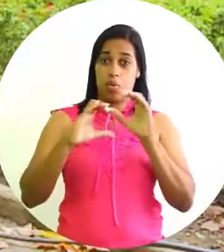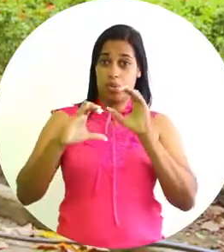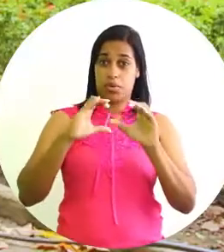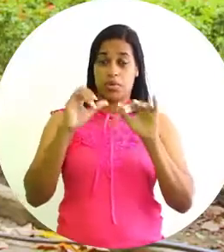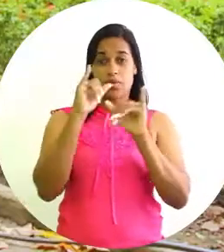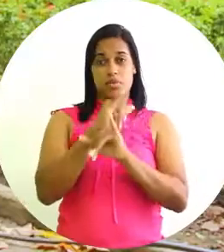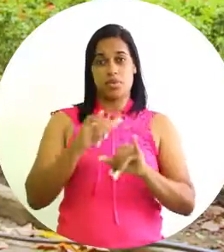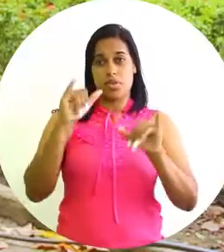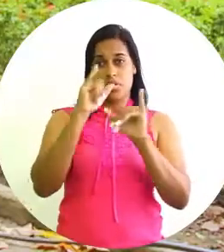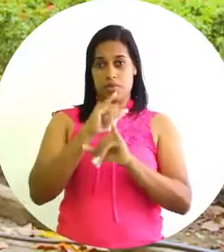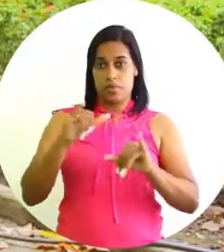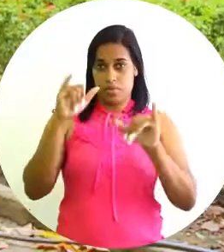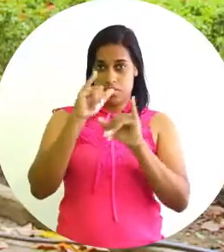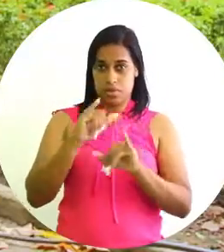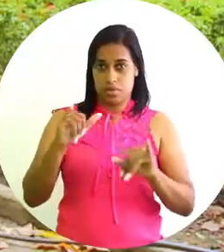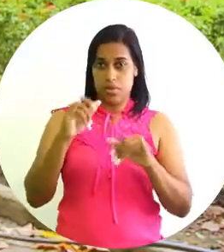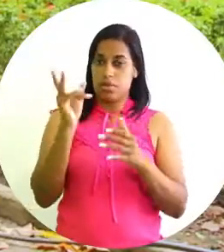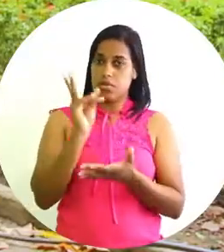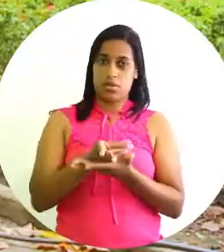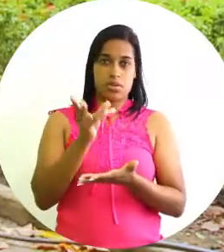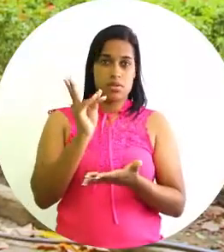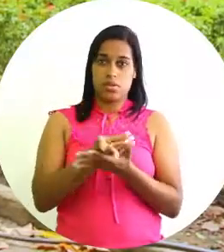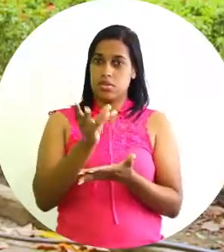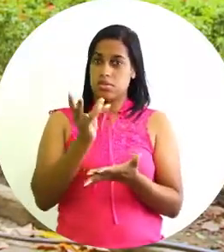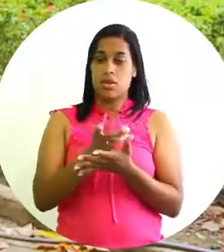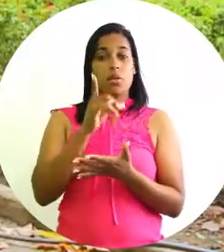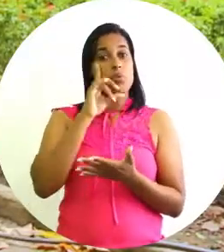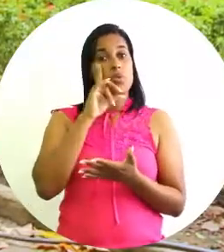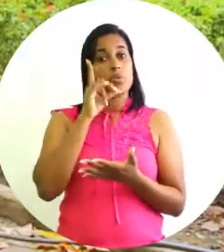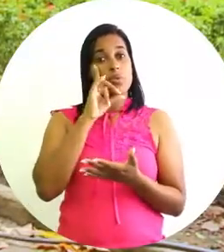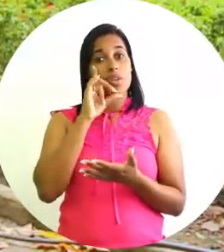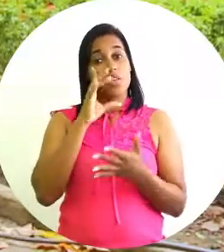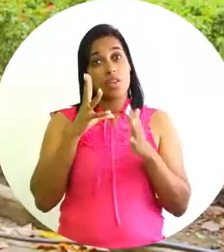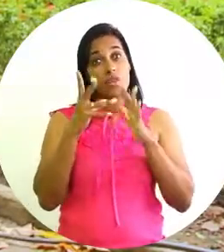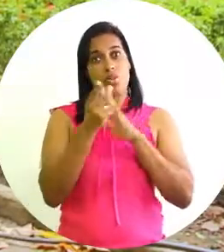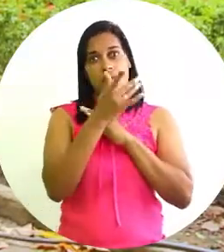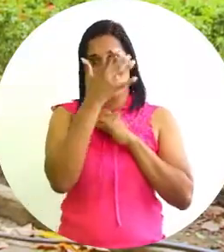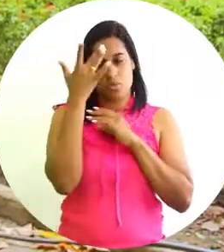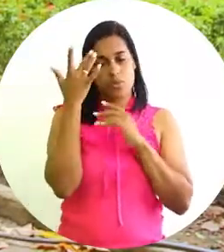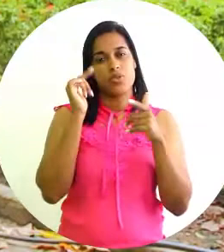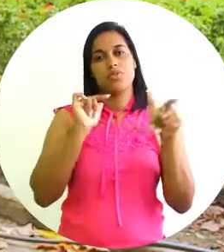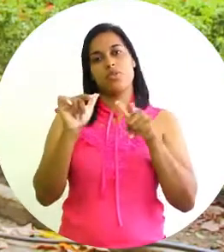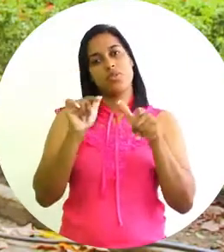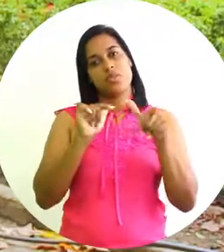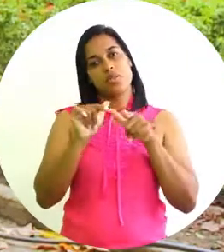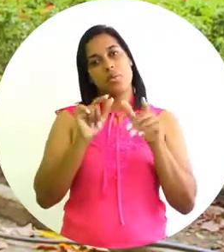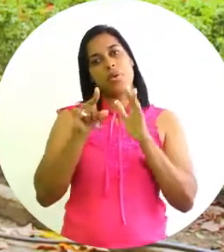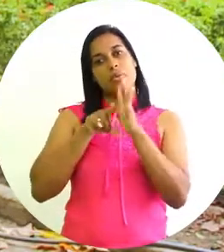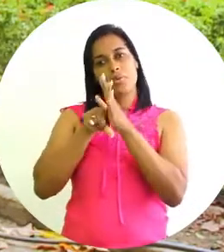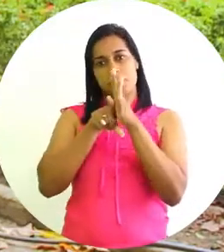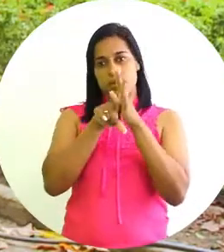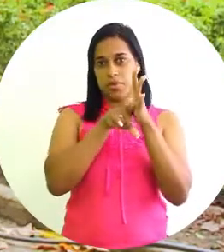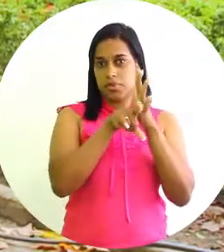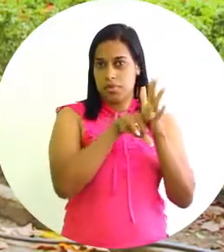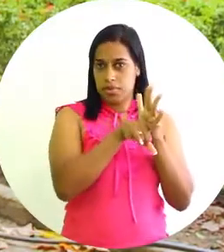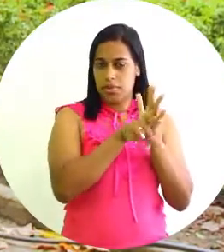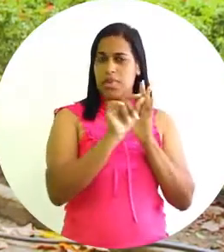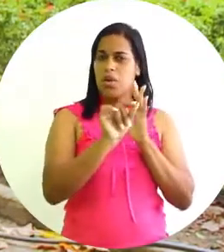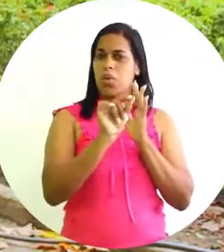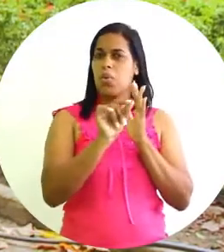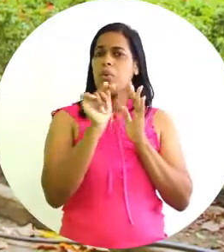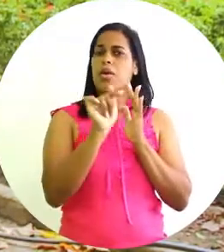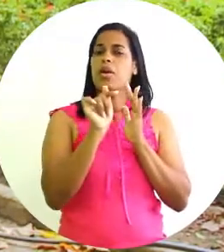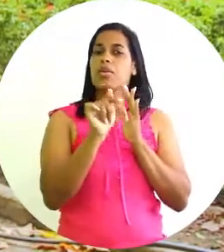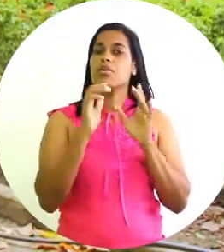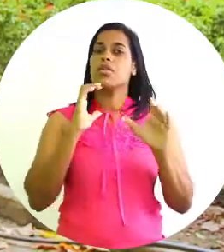e a informação científica estão presentes no cotidiano de todas as pessoas que trabalham com pesquisas. E o que seria